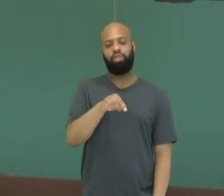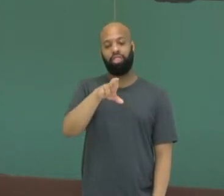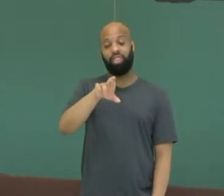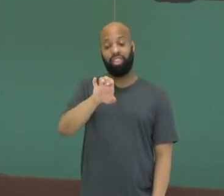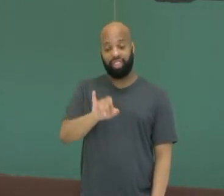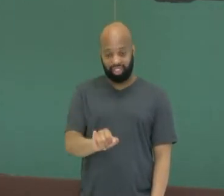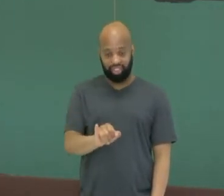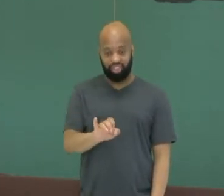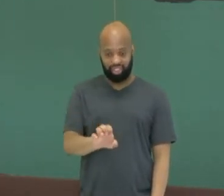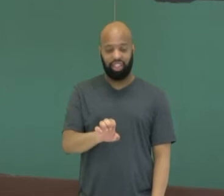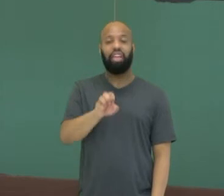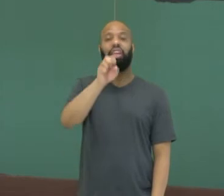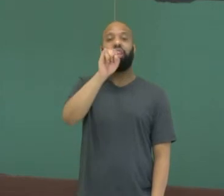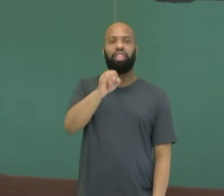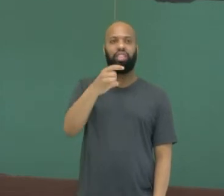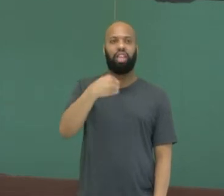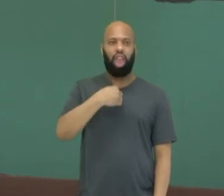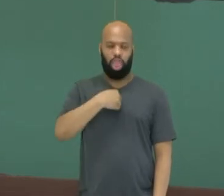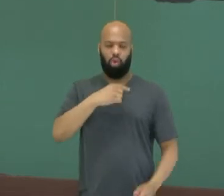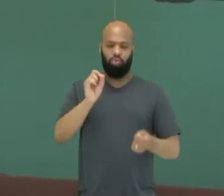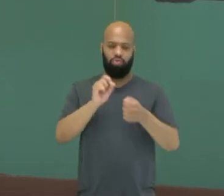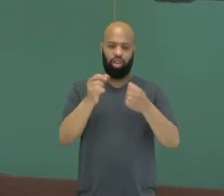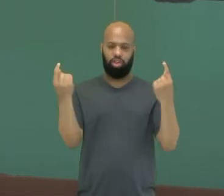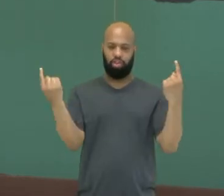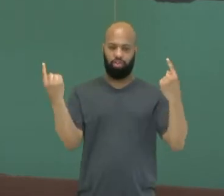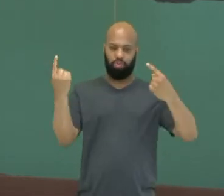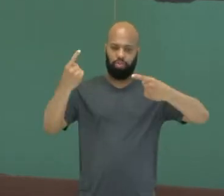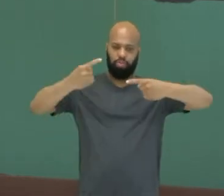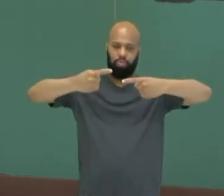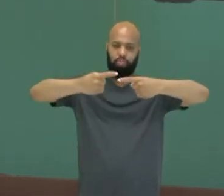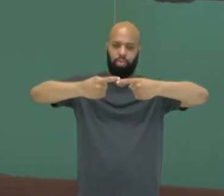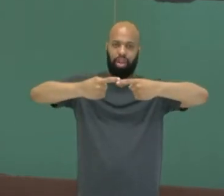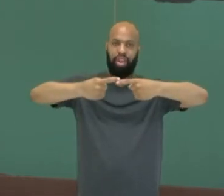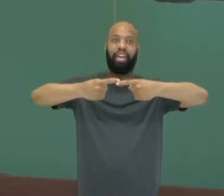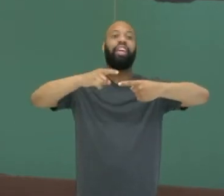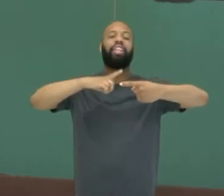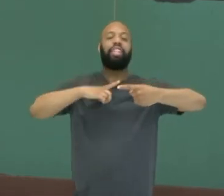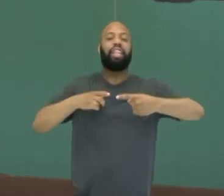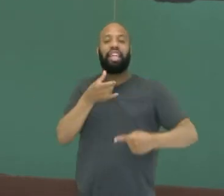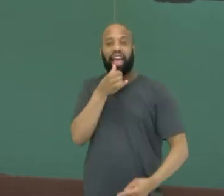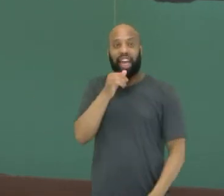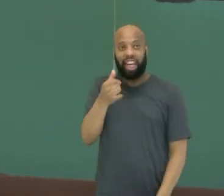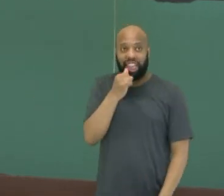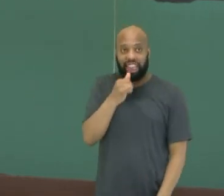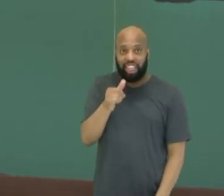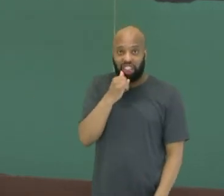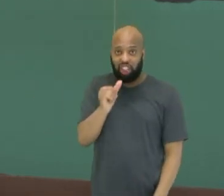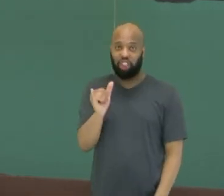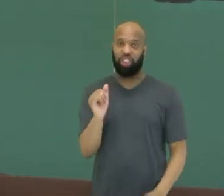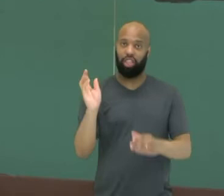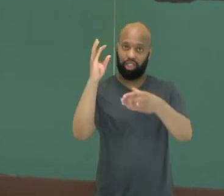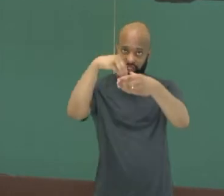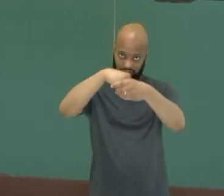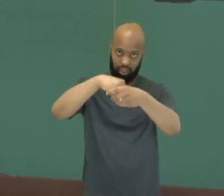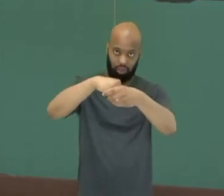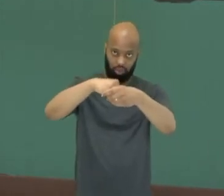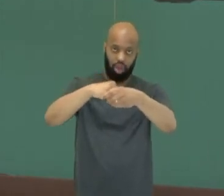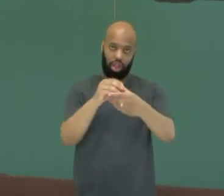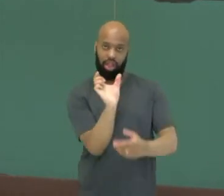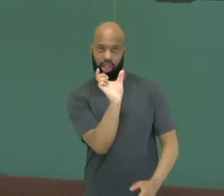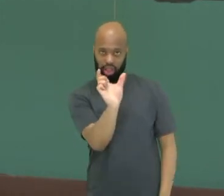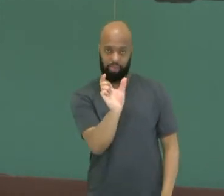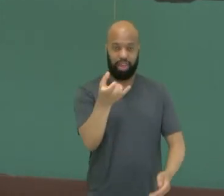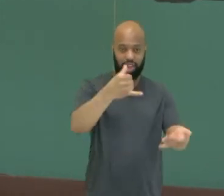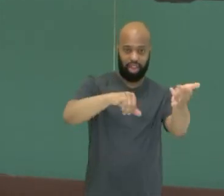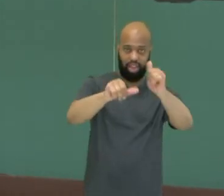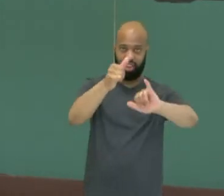esse circuito, a energia química convertida em elétrica aqui na pilha passa por esse fio azulzinho e chega às